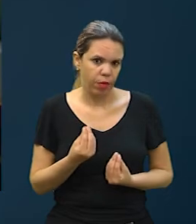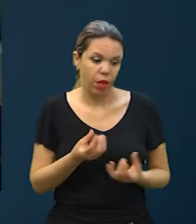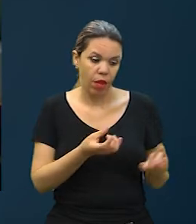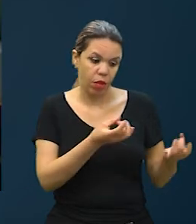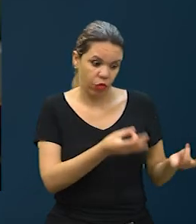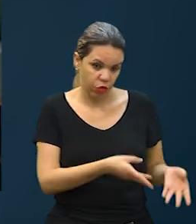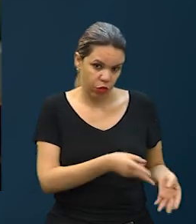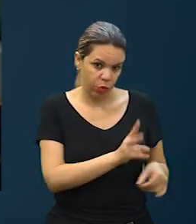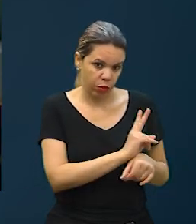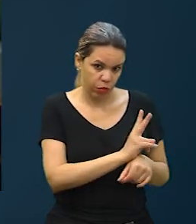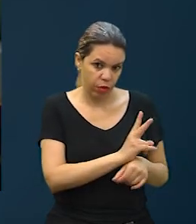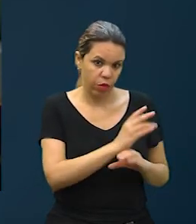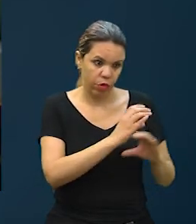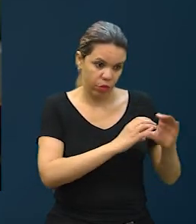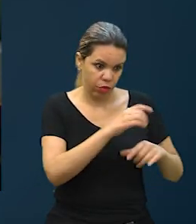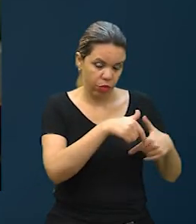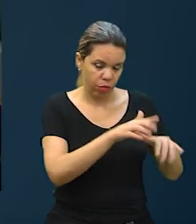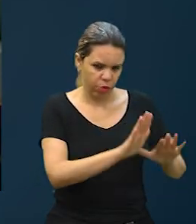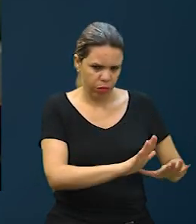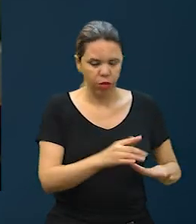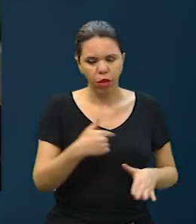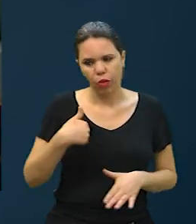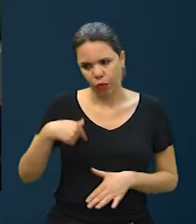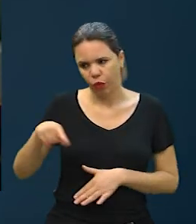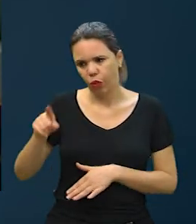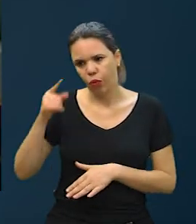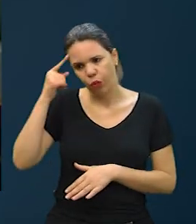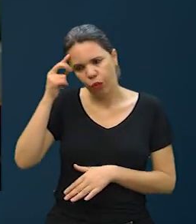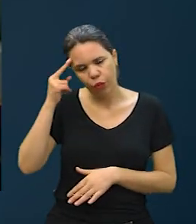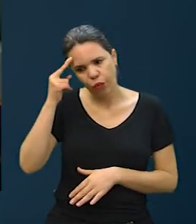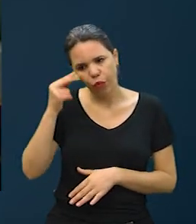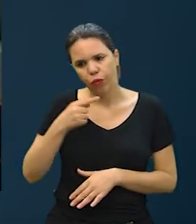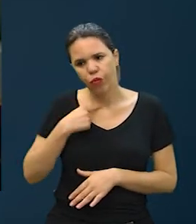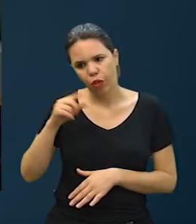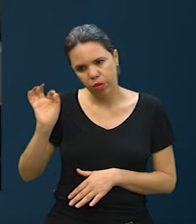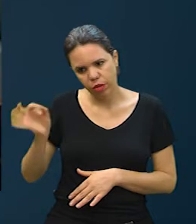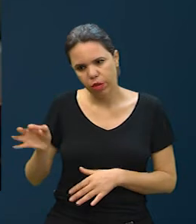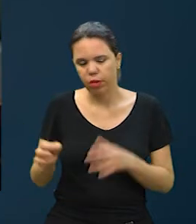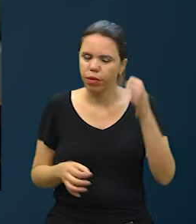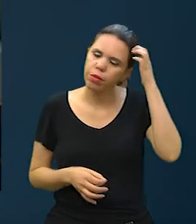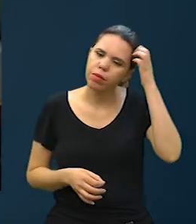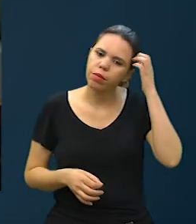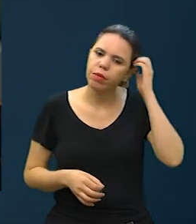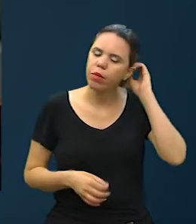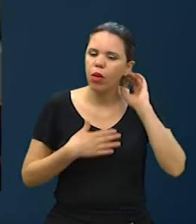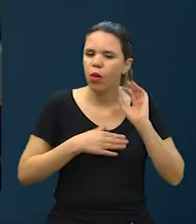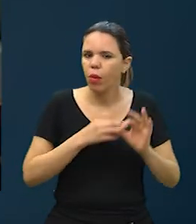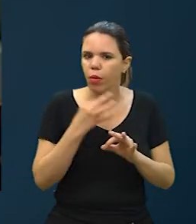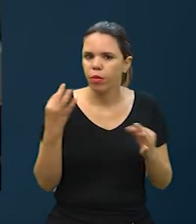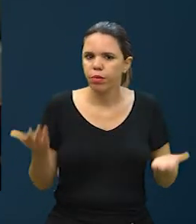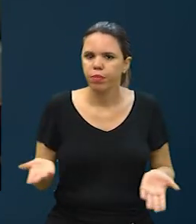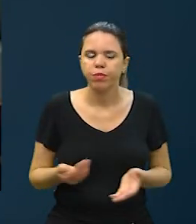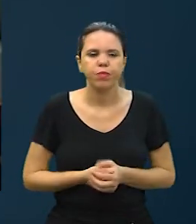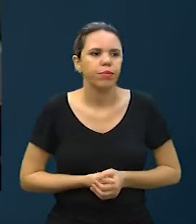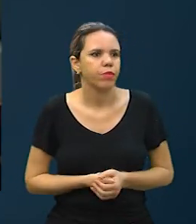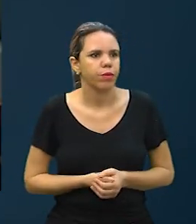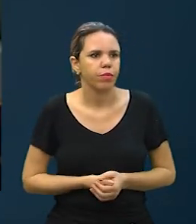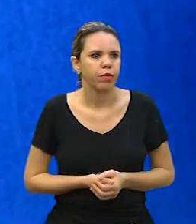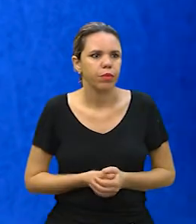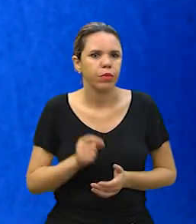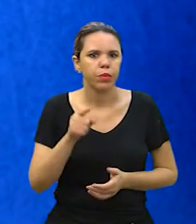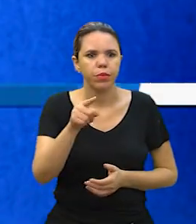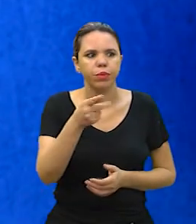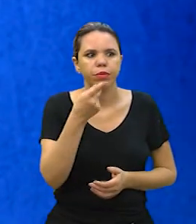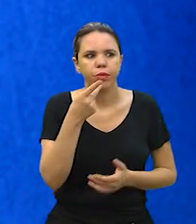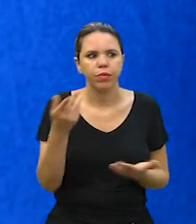desisti de uma segurança que eu tinha, mas eu fui atrás de um sonho meu e com certeza valeu muito a pena.